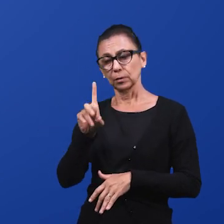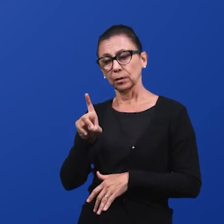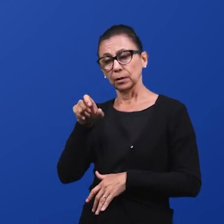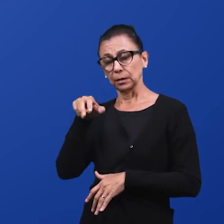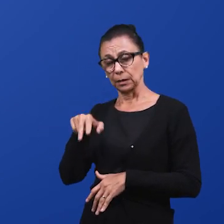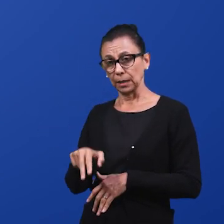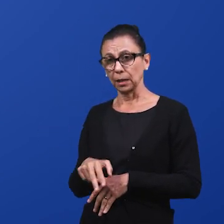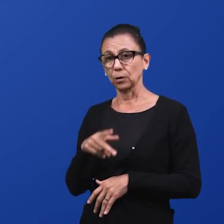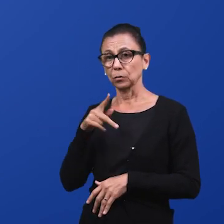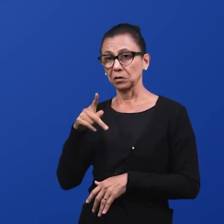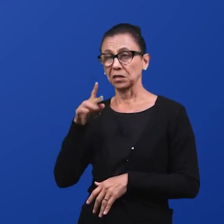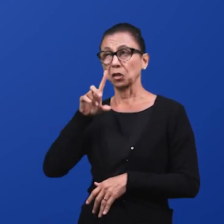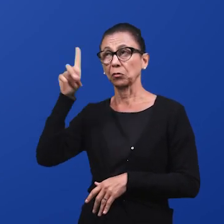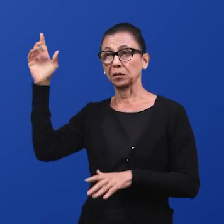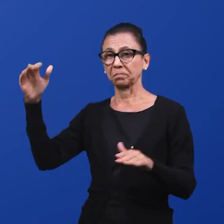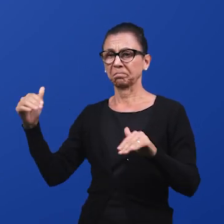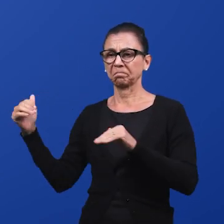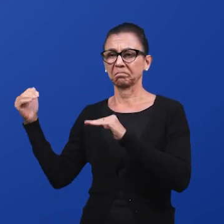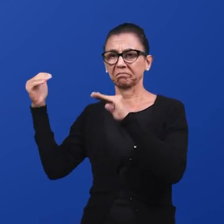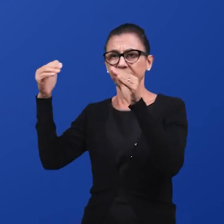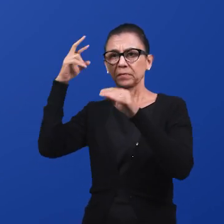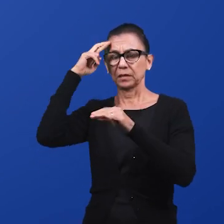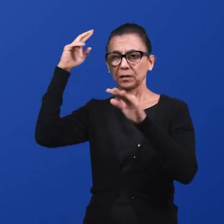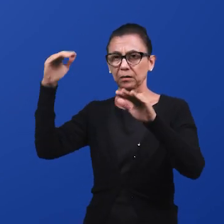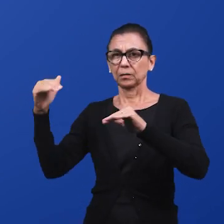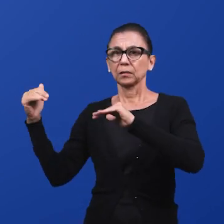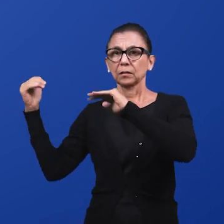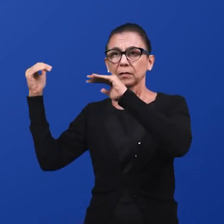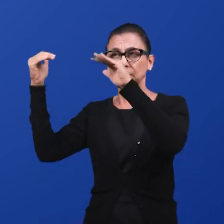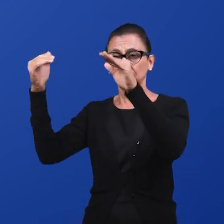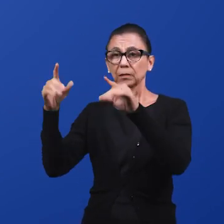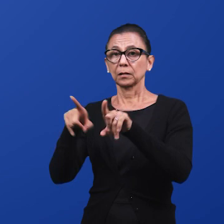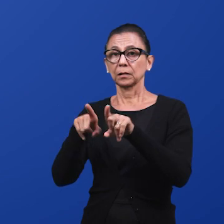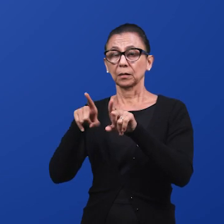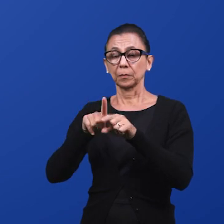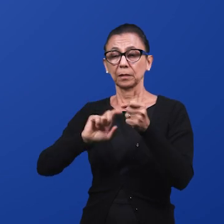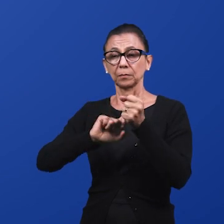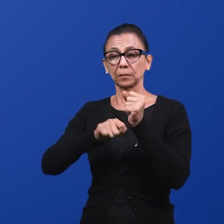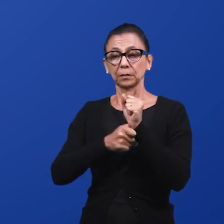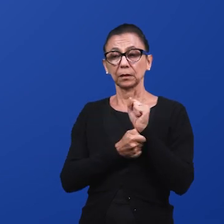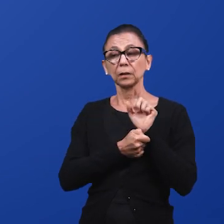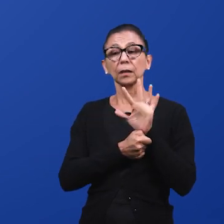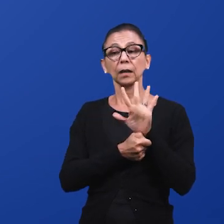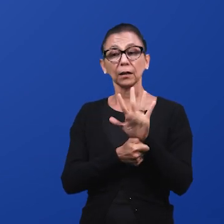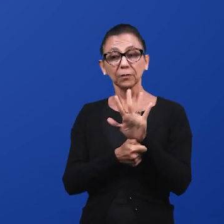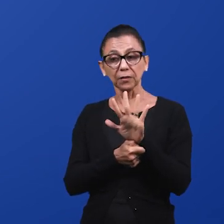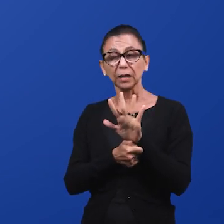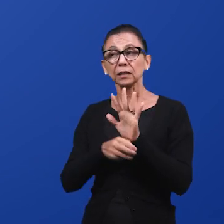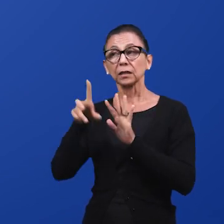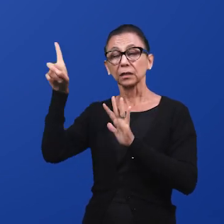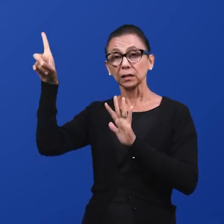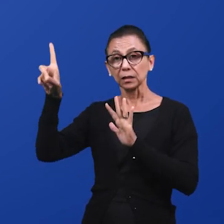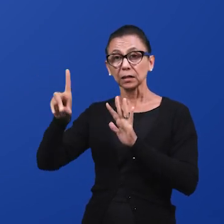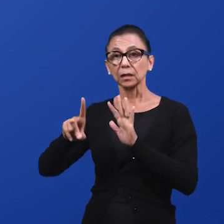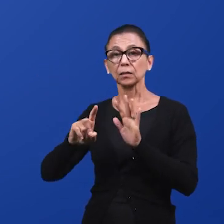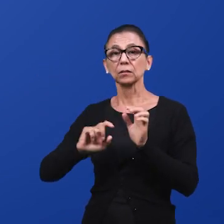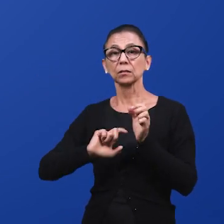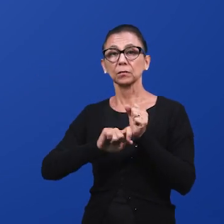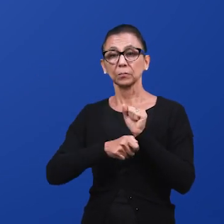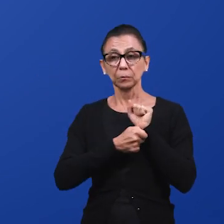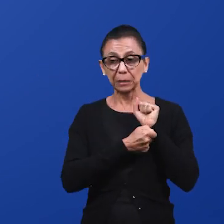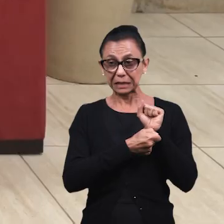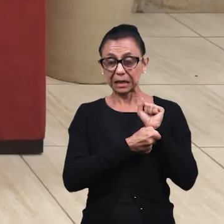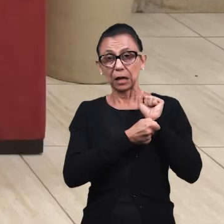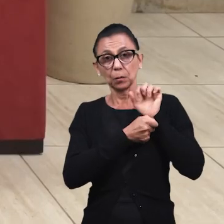vosso Deus é o Deus dos deuses e o Senhor dos reis, e o revelador de mistério, pois pudeste revelar este mistério. A